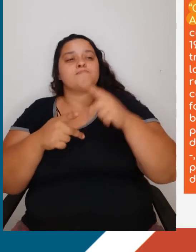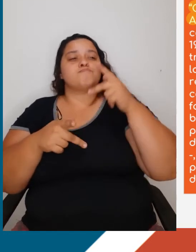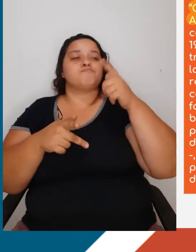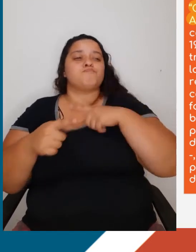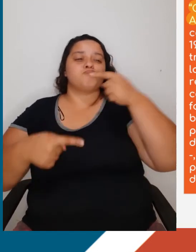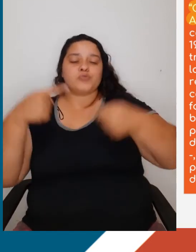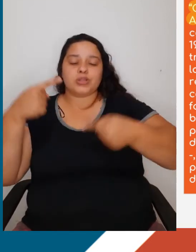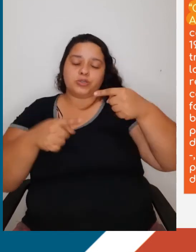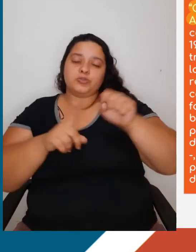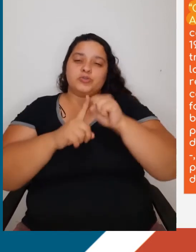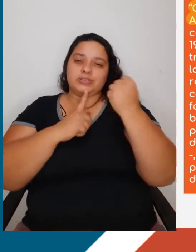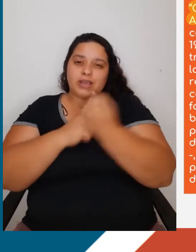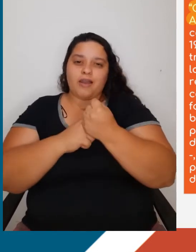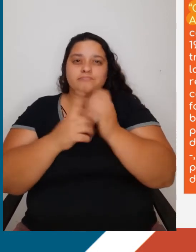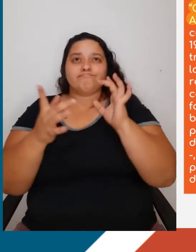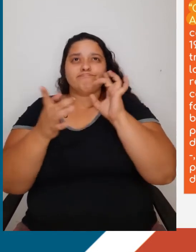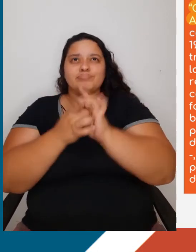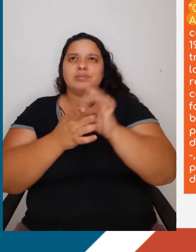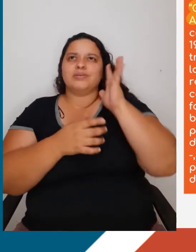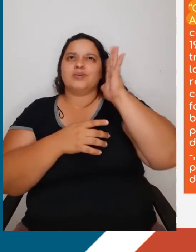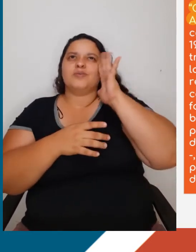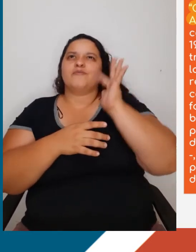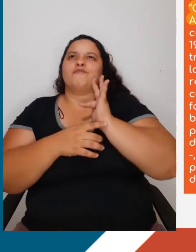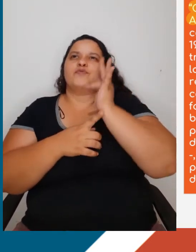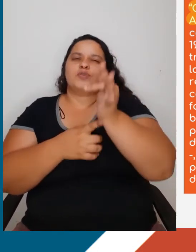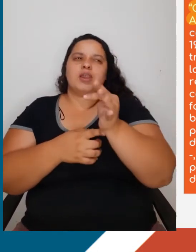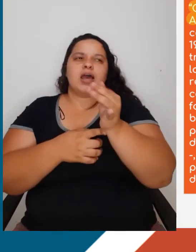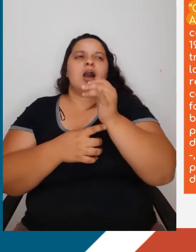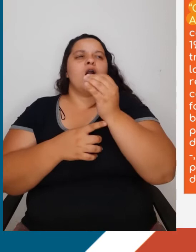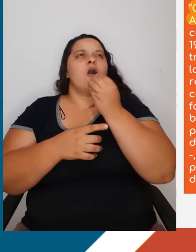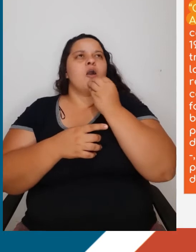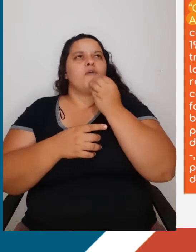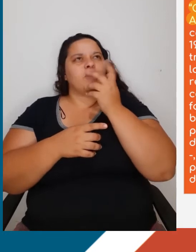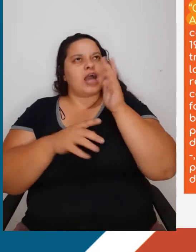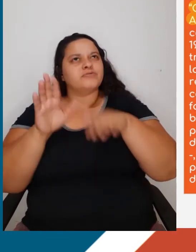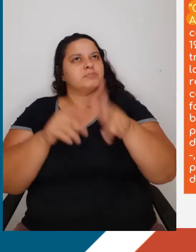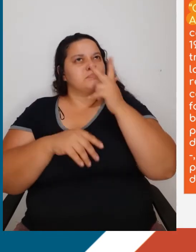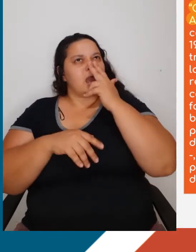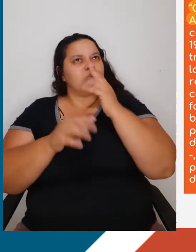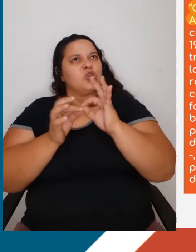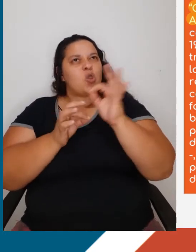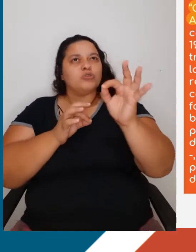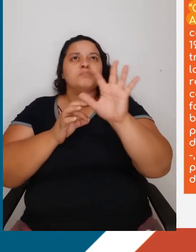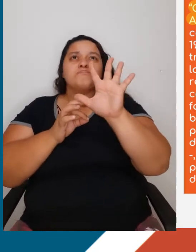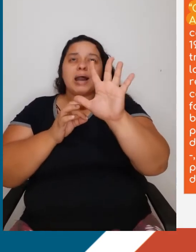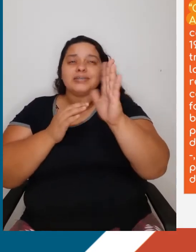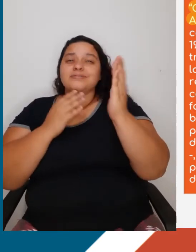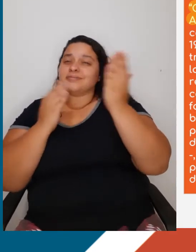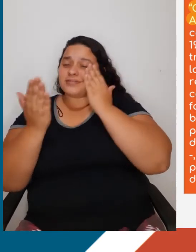sociais a partir da construção de um universo futurista, que, se em um primeiro momento parece estar distante da realidade, as